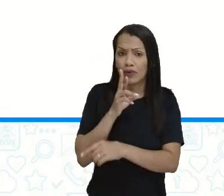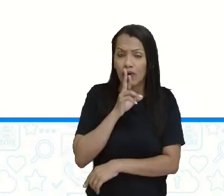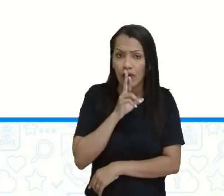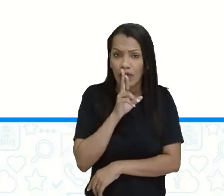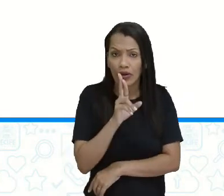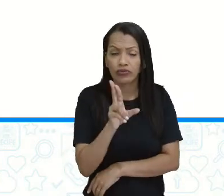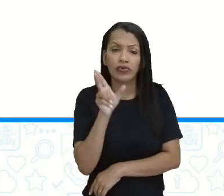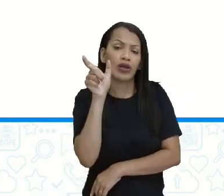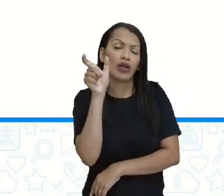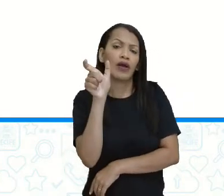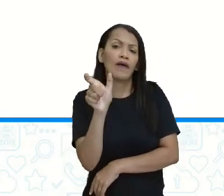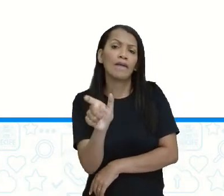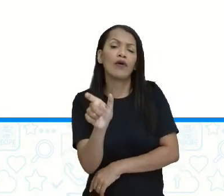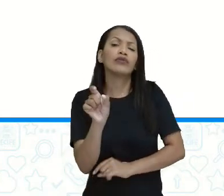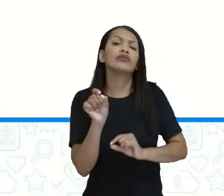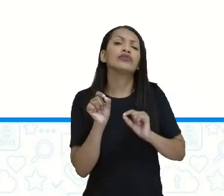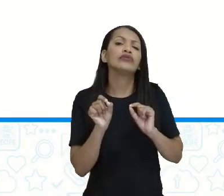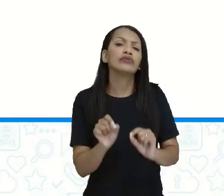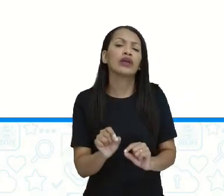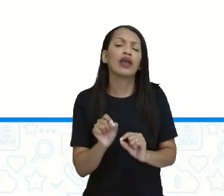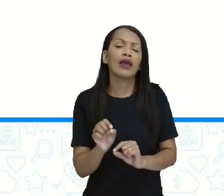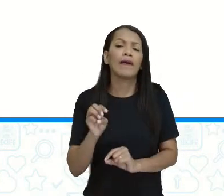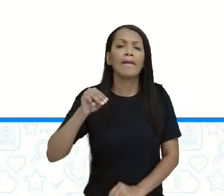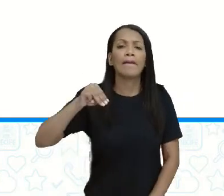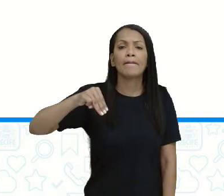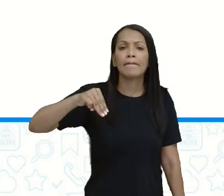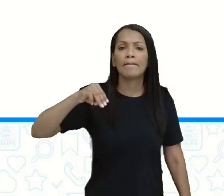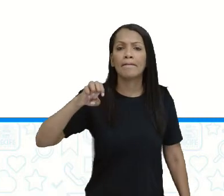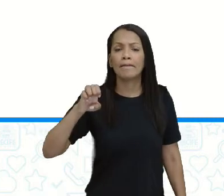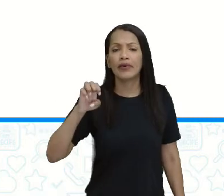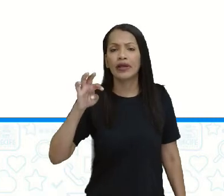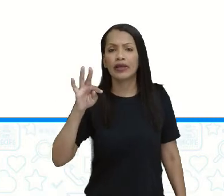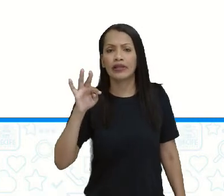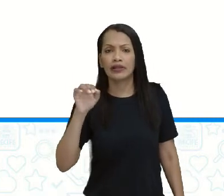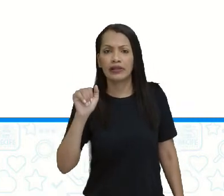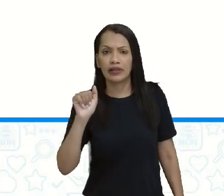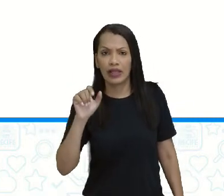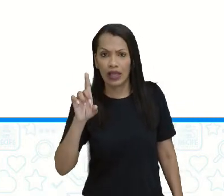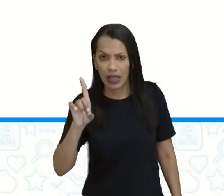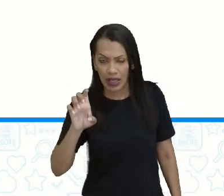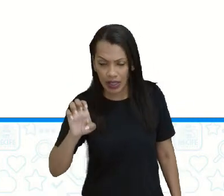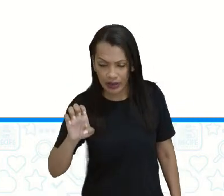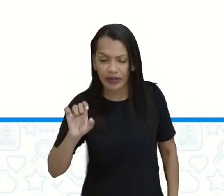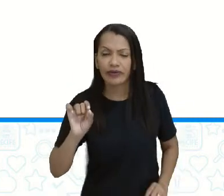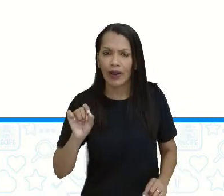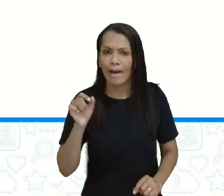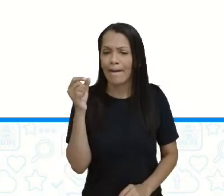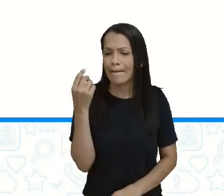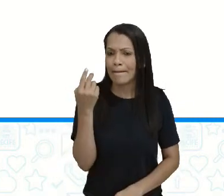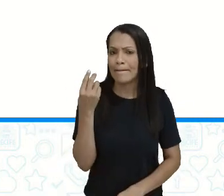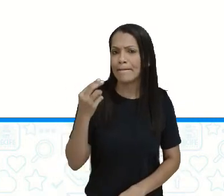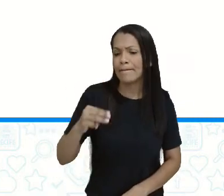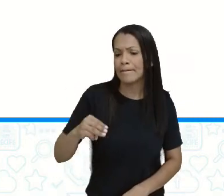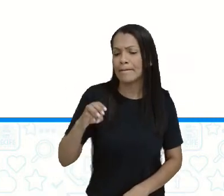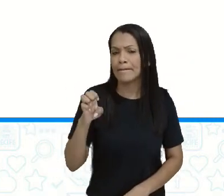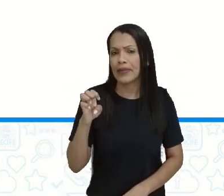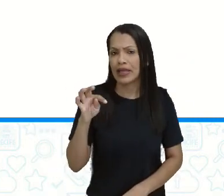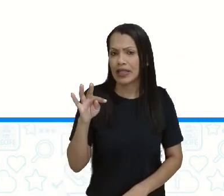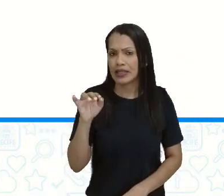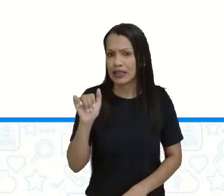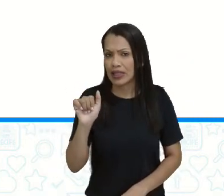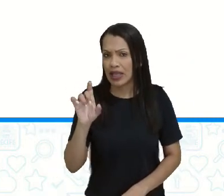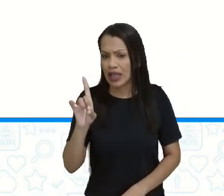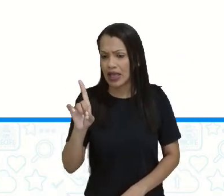daquela palavra que falou a metade dessa quantidade. Por isso que a gente precisa interpretar o